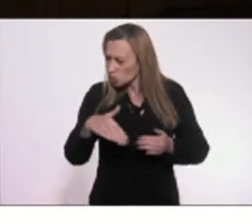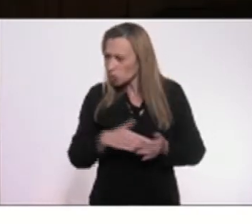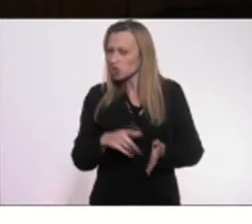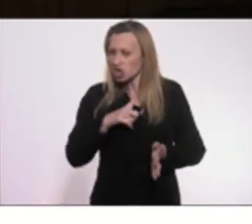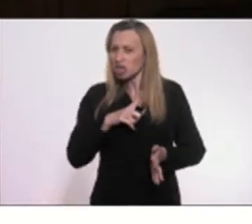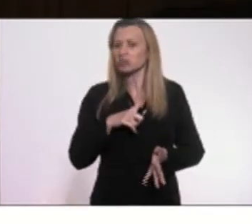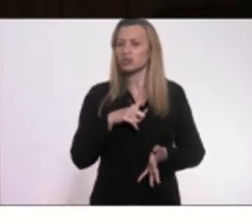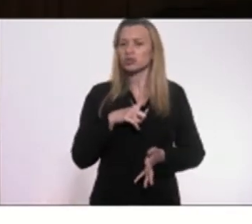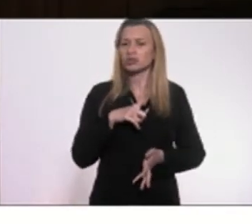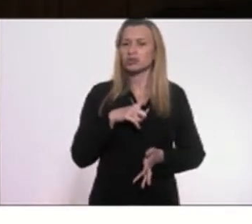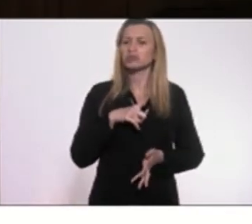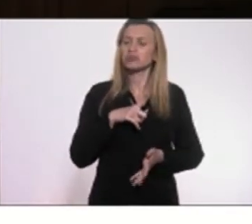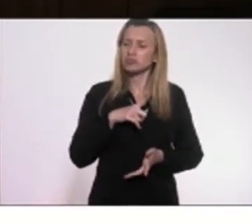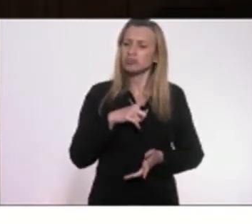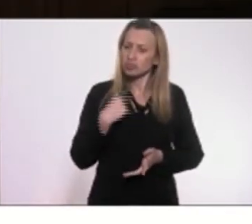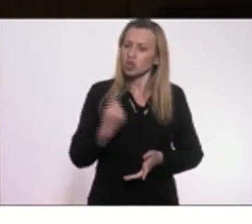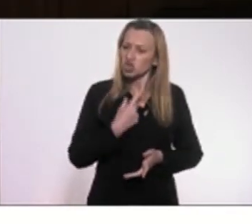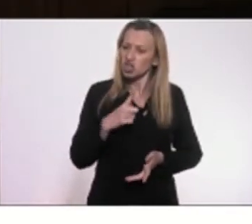temos,